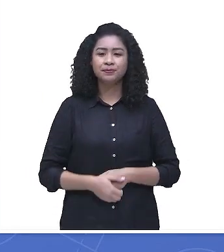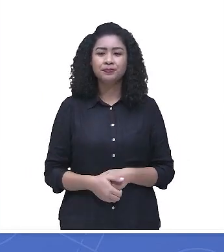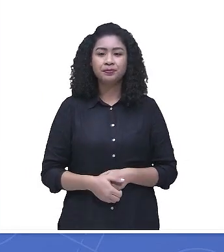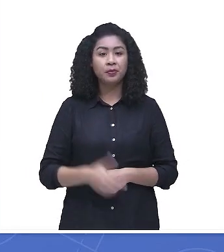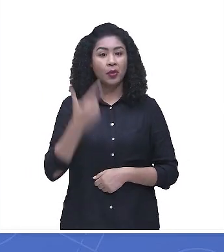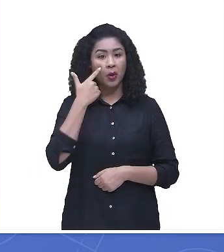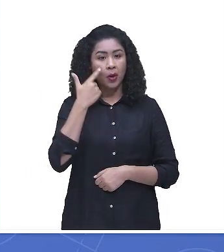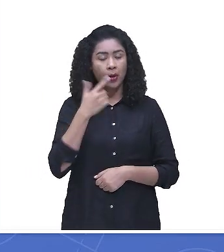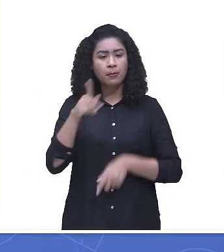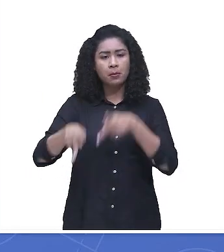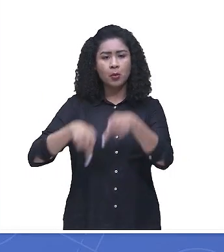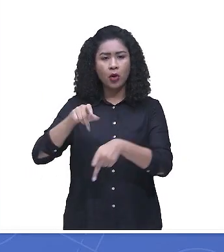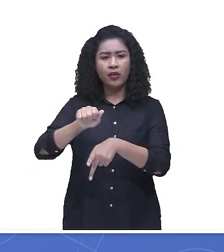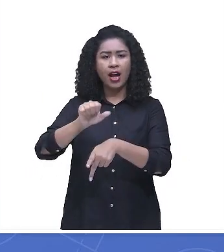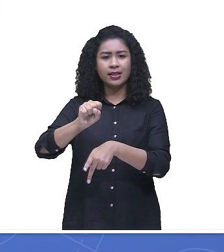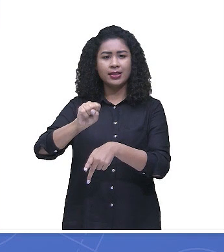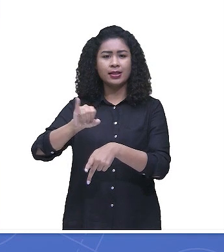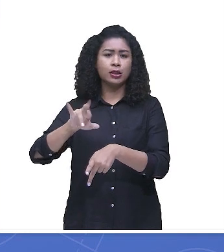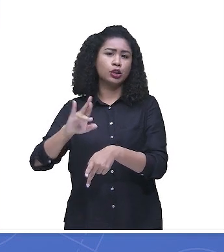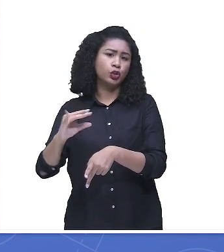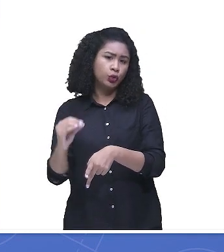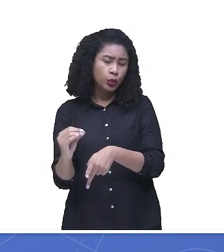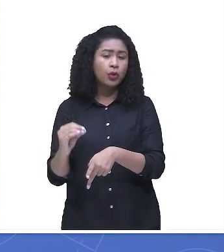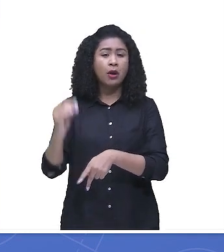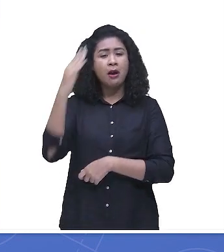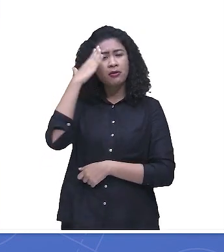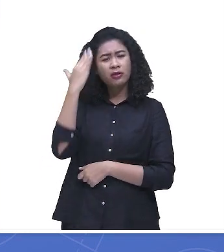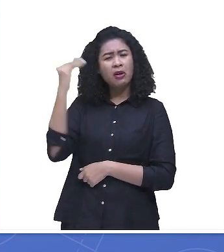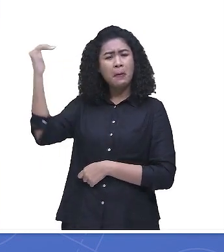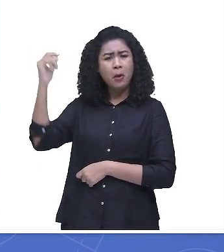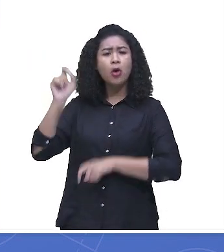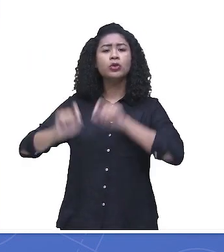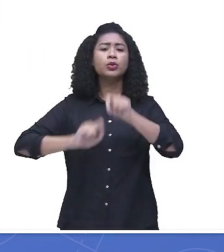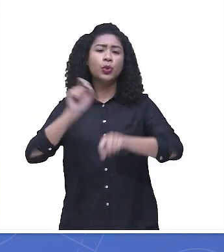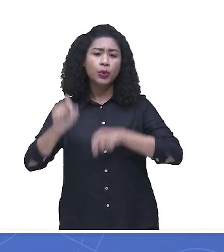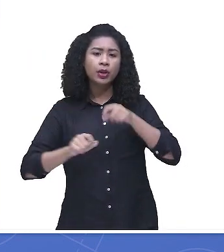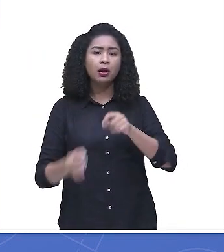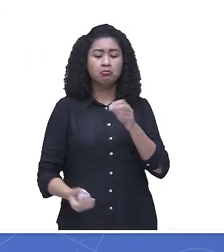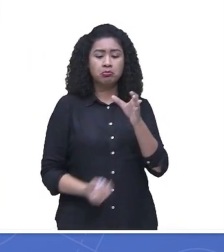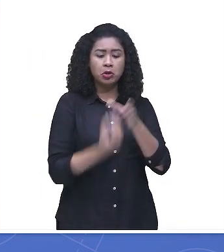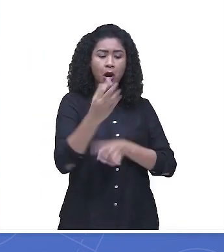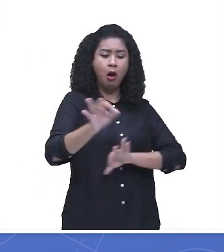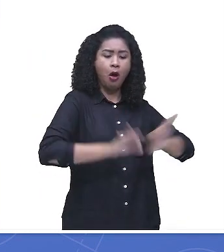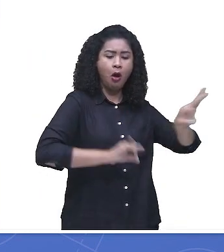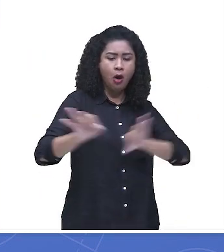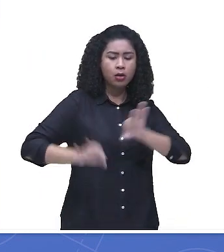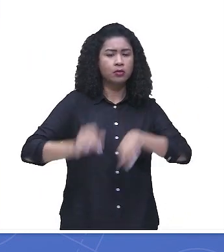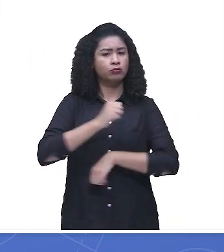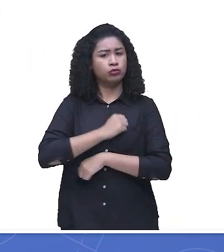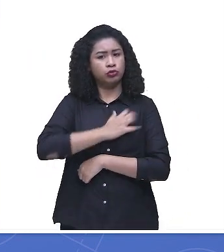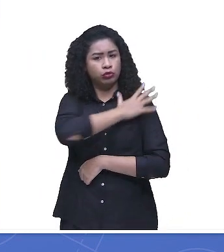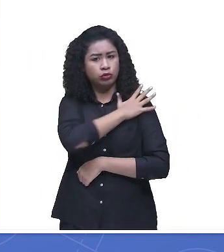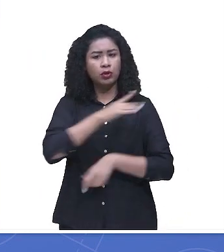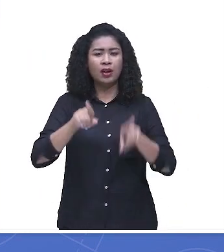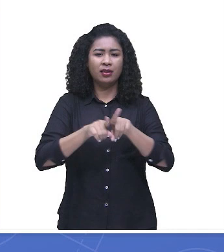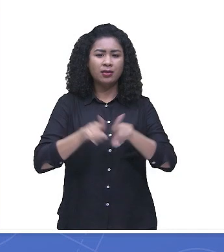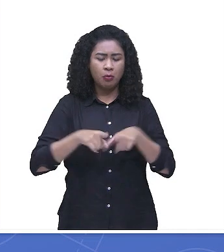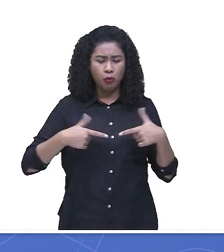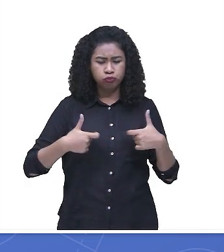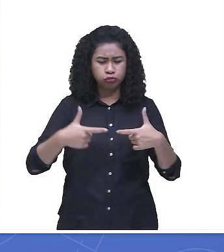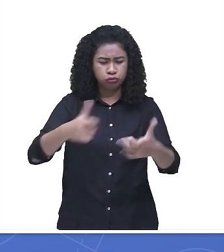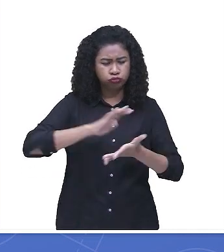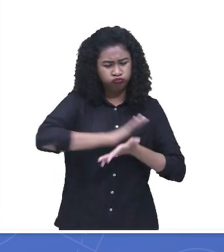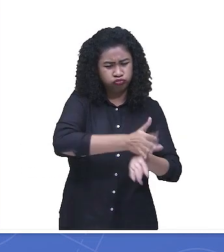assírios ficaram conhecidos na antiguidade pela organização de um exército e pela forma com que tratavam seus inimigos no campo de batalha,